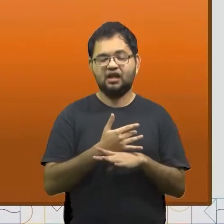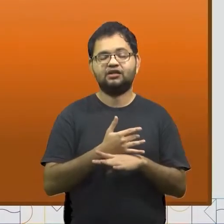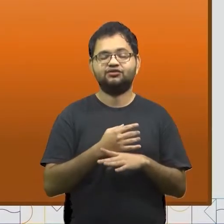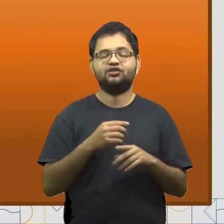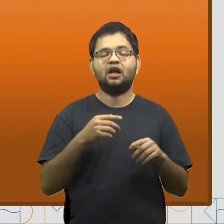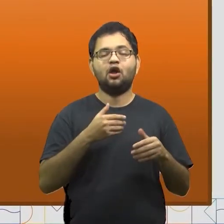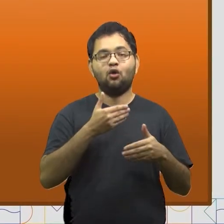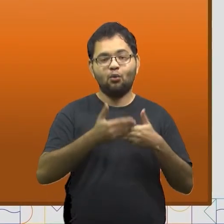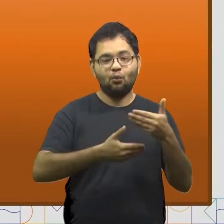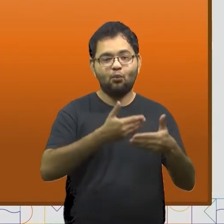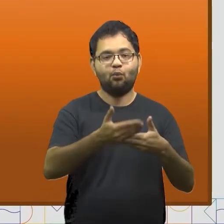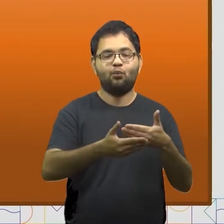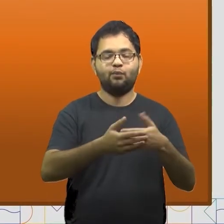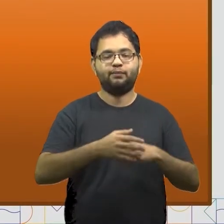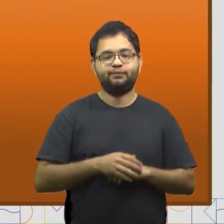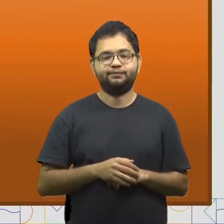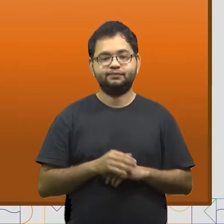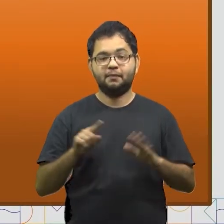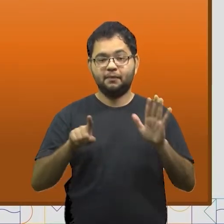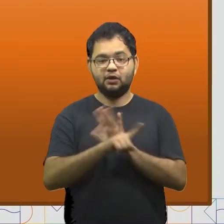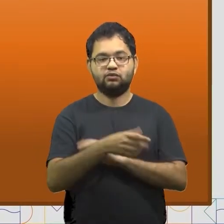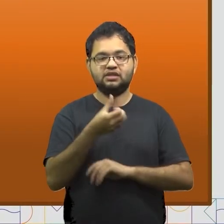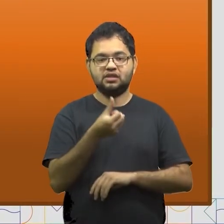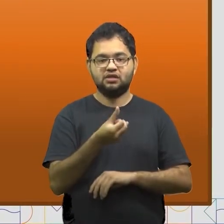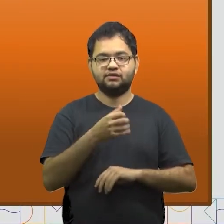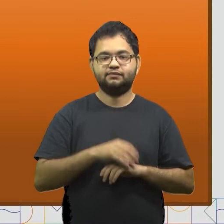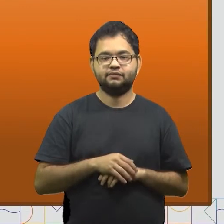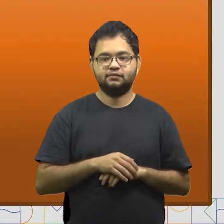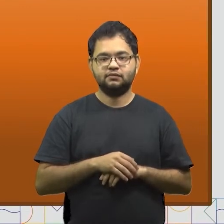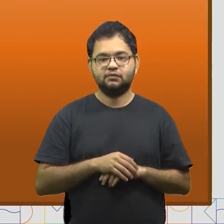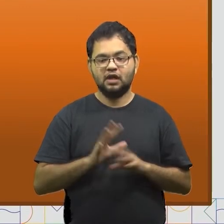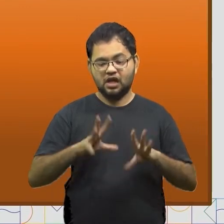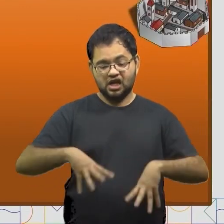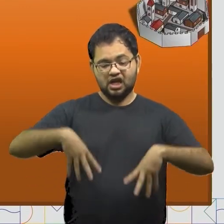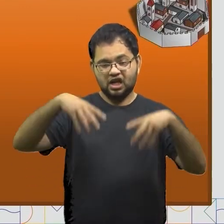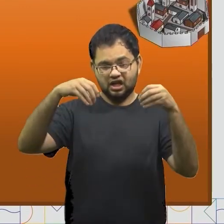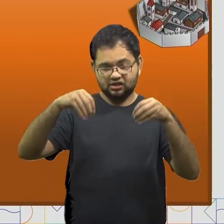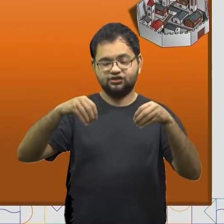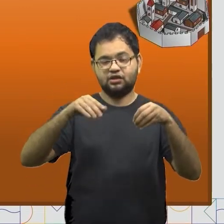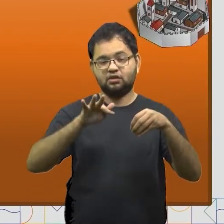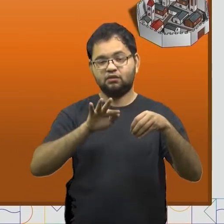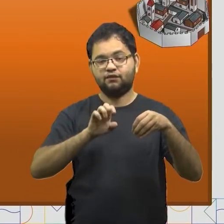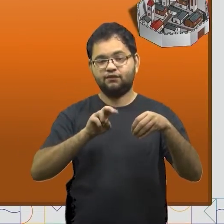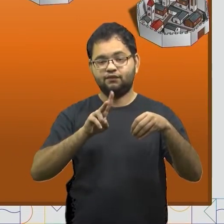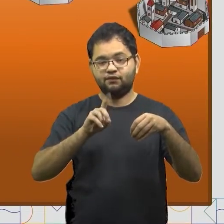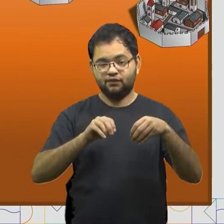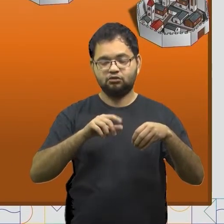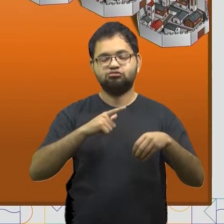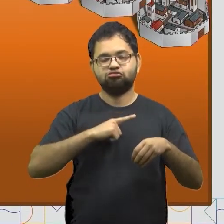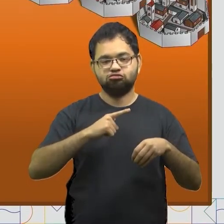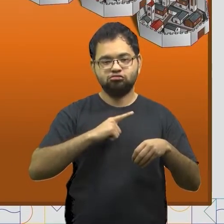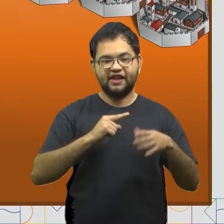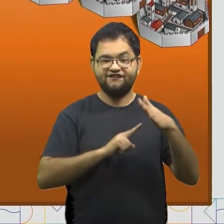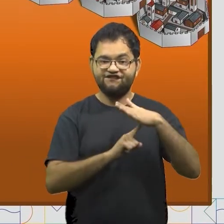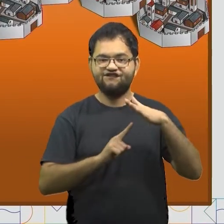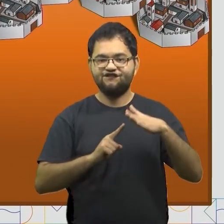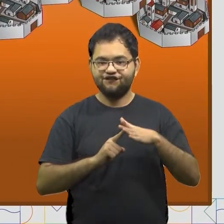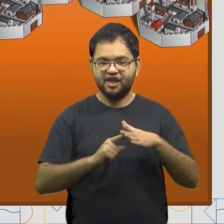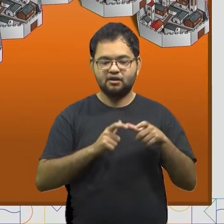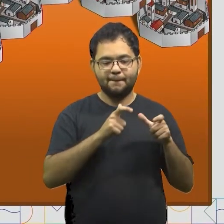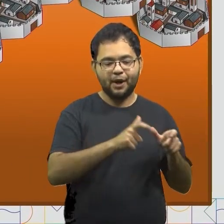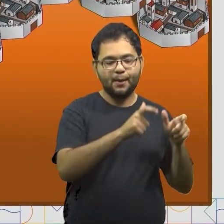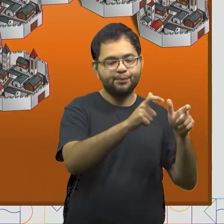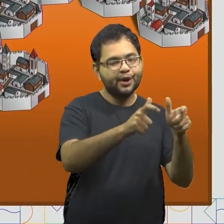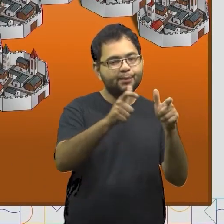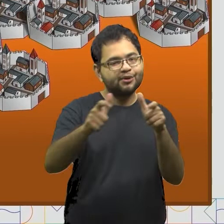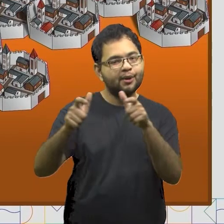crescer vamos atividades 6al os castelos feudais surgiram feiras onde eram